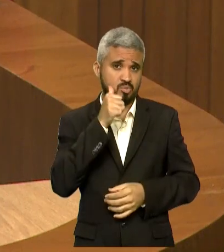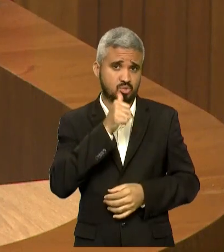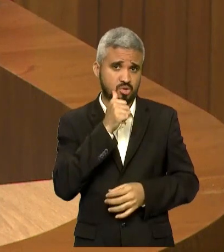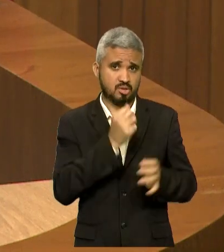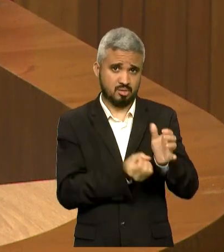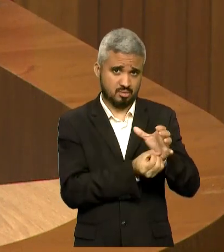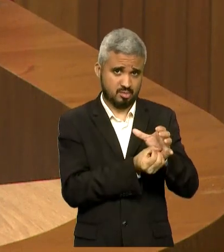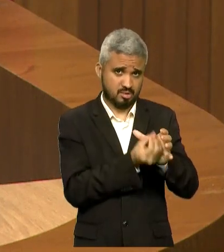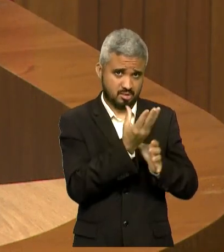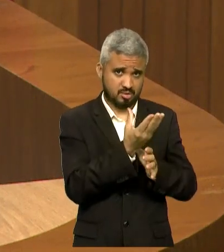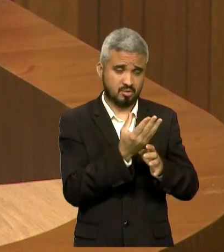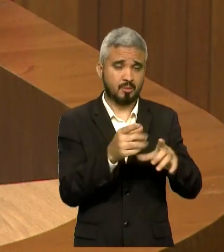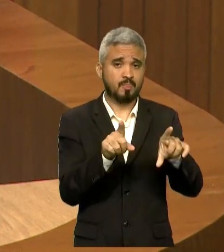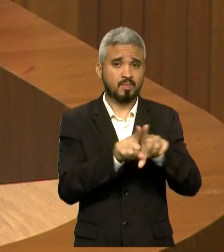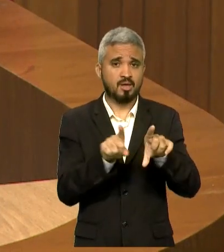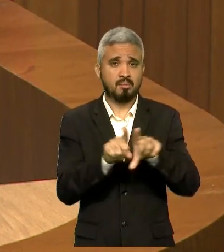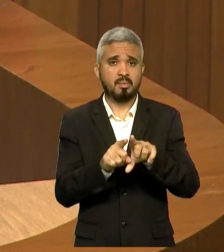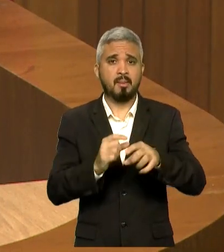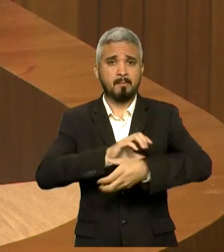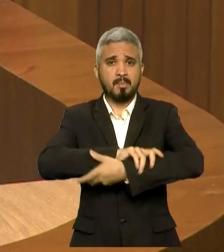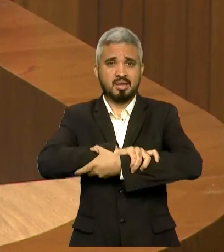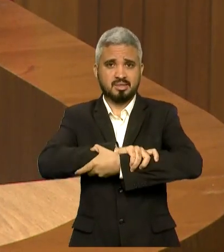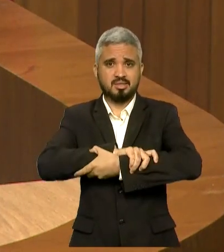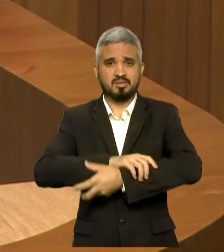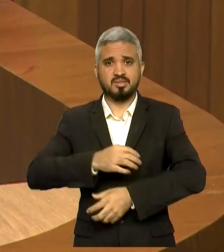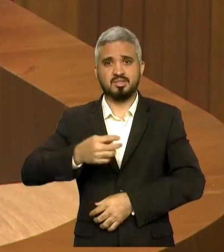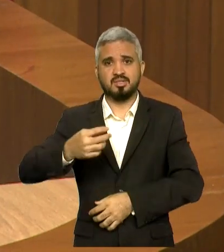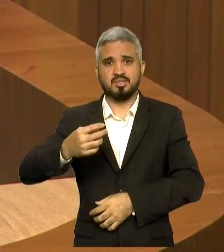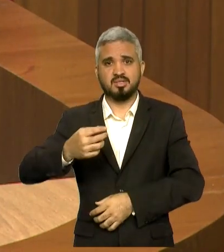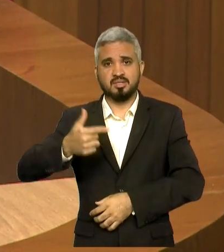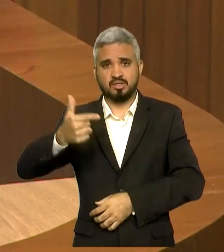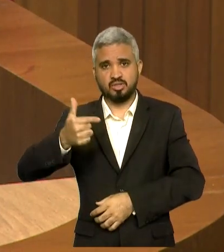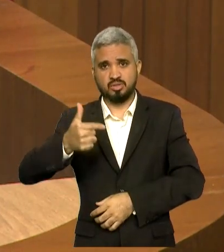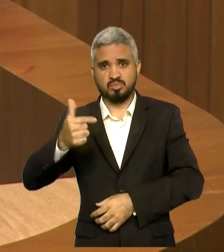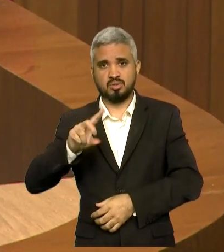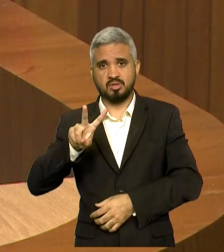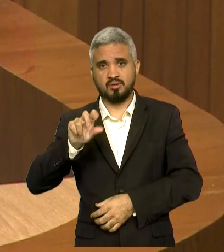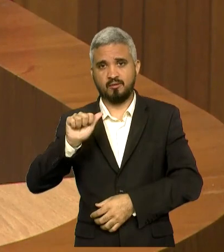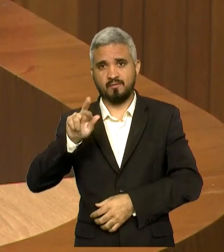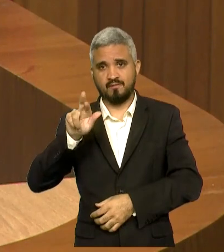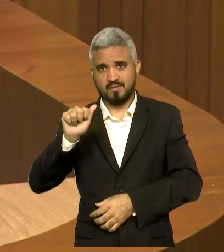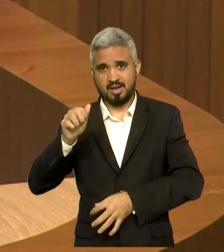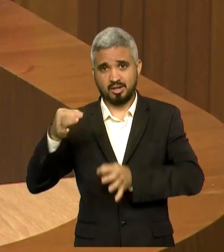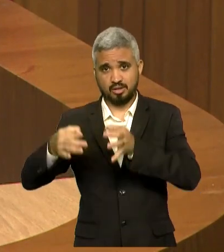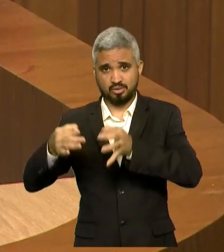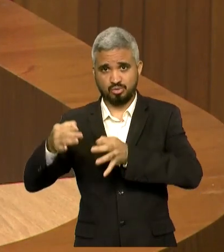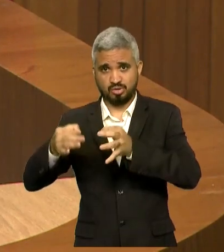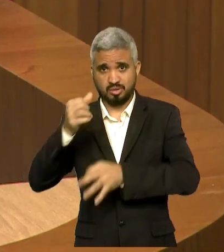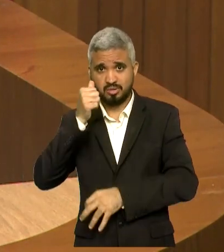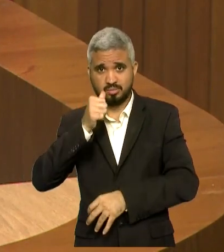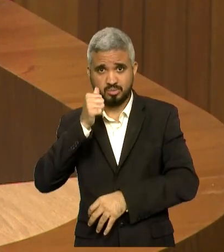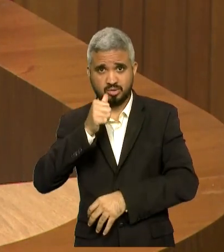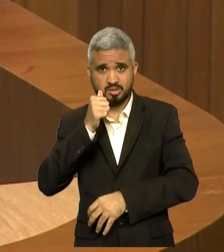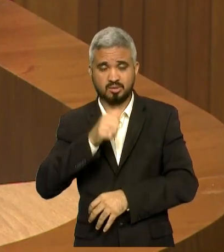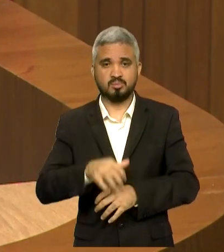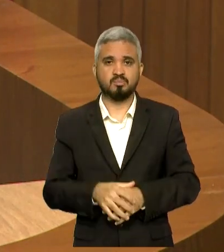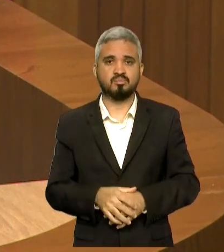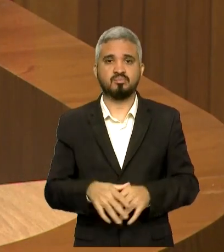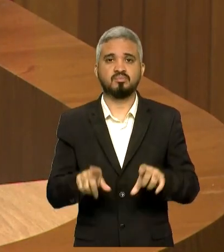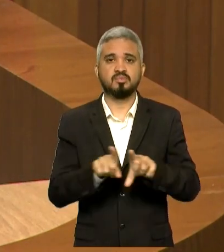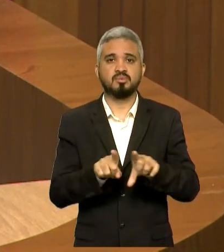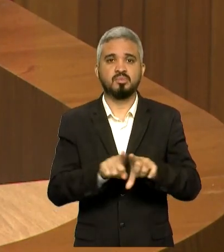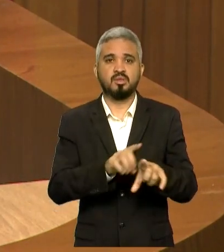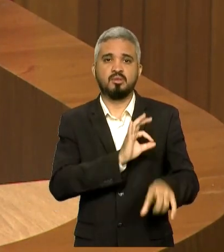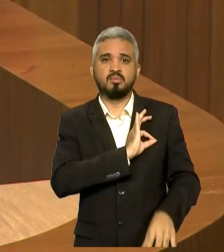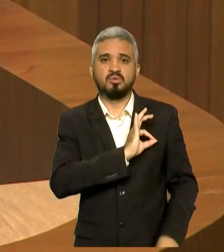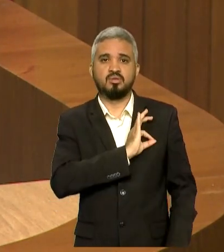da Segunda Vara da Justiça no município de Grajaú e da Polícia Civil. A Segunda Vara é representada